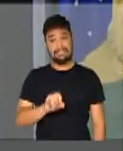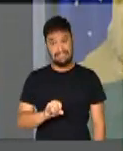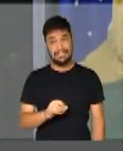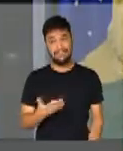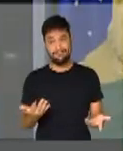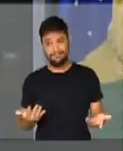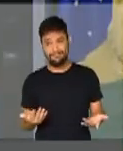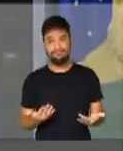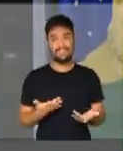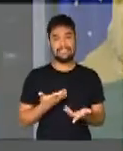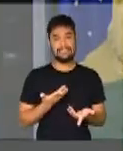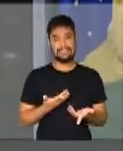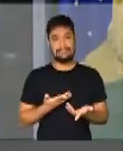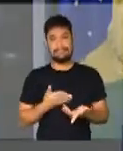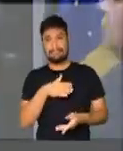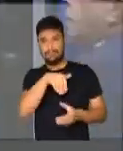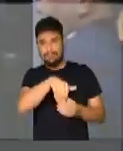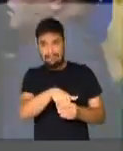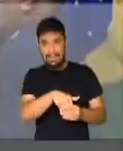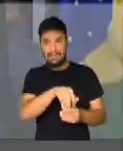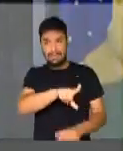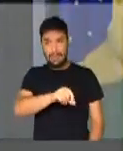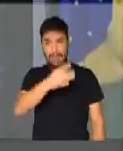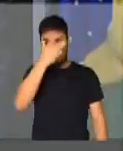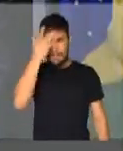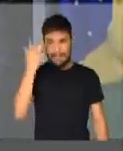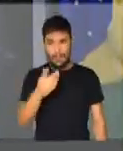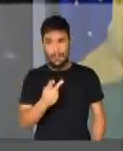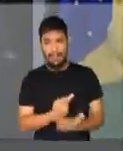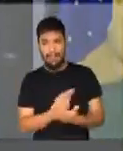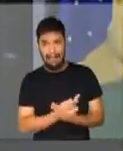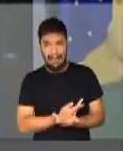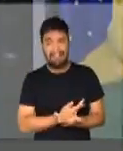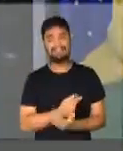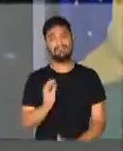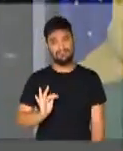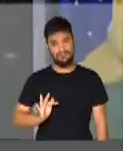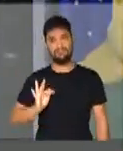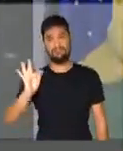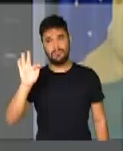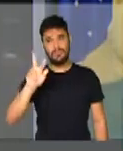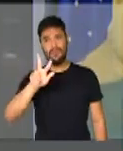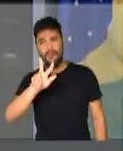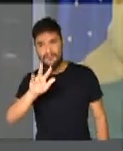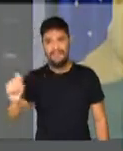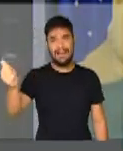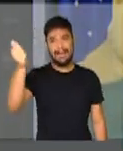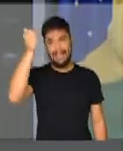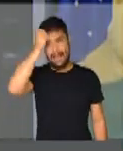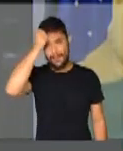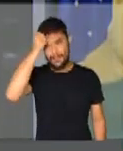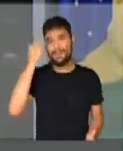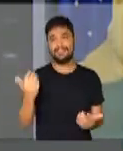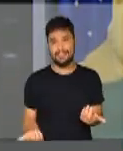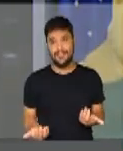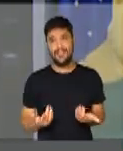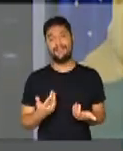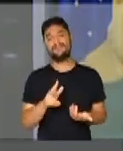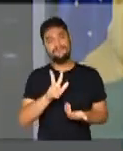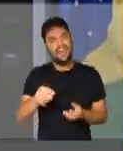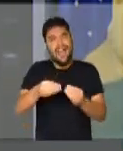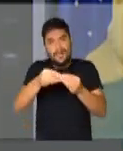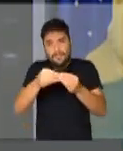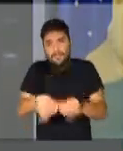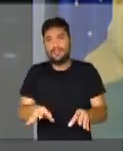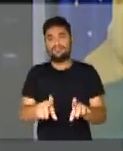vez, se a gente errar mais uma vez, repito, o arrependimento virá a galope, porque os prejuízos de